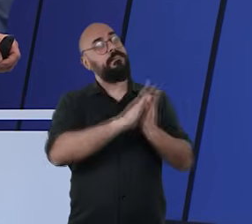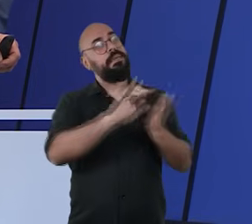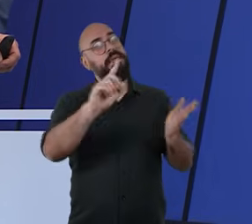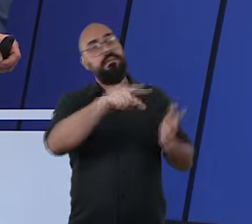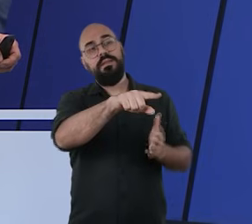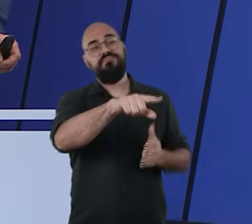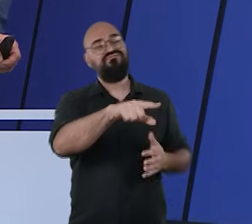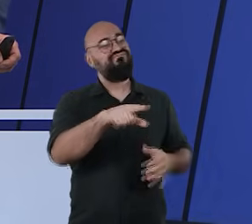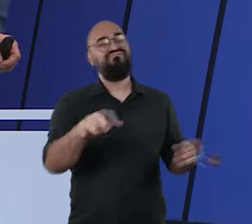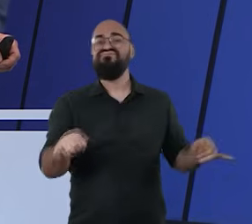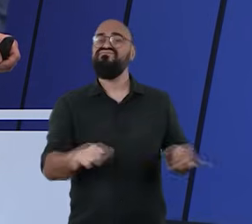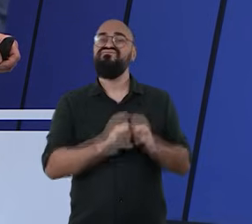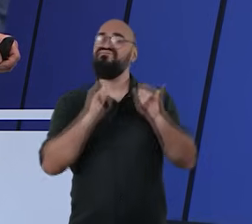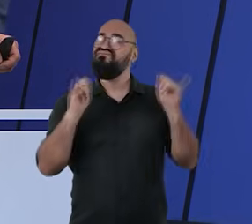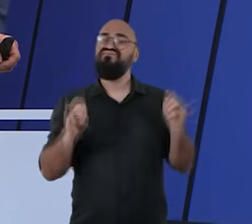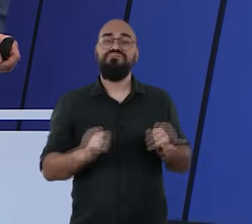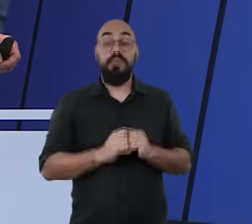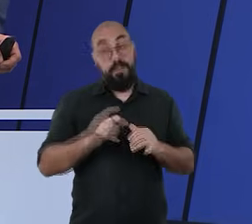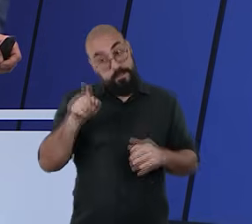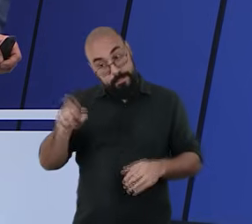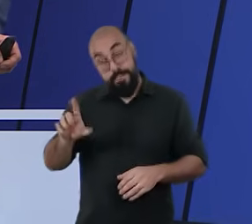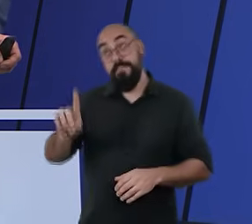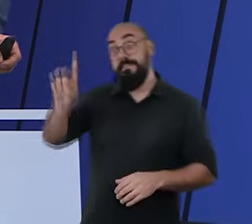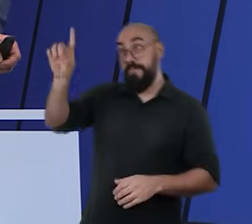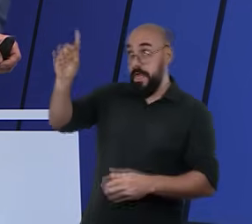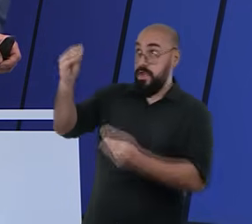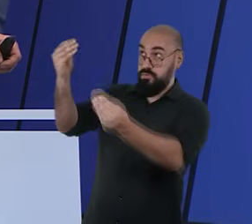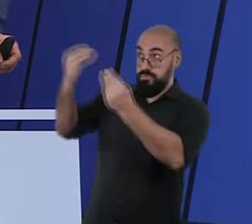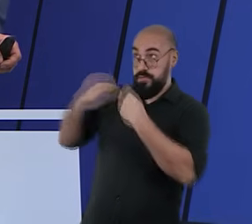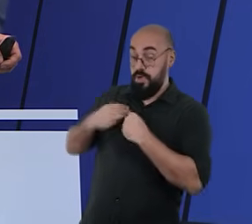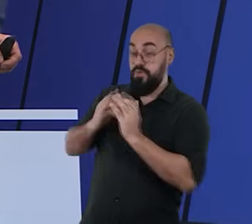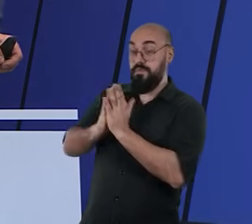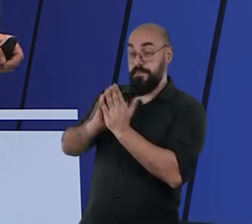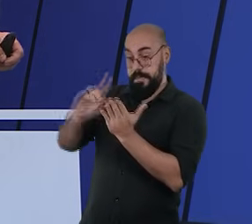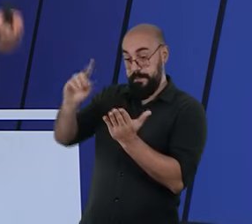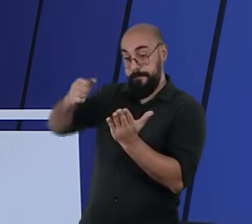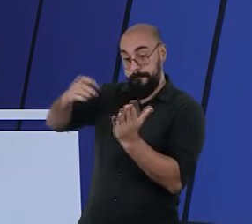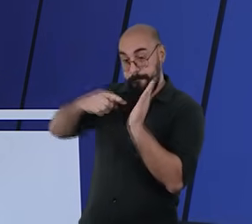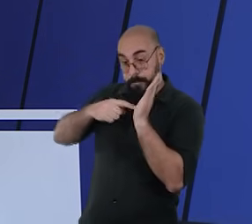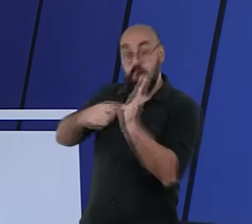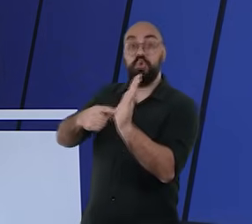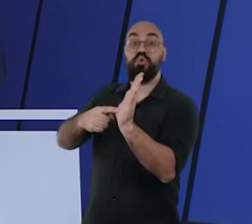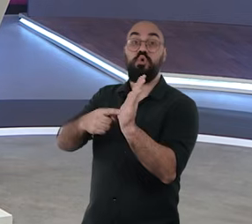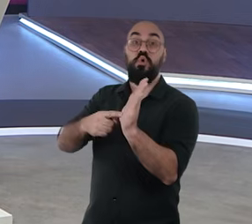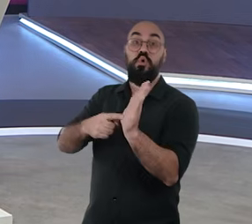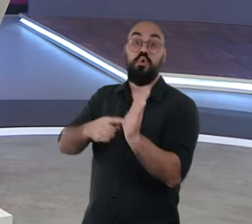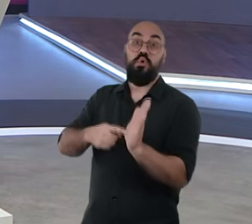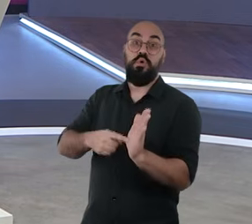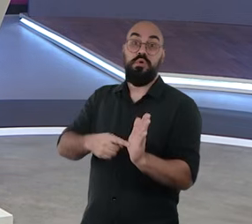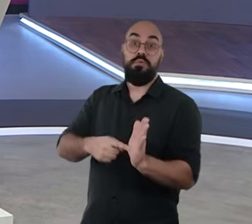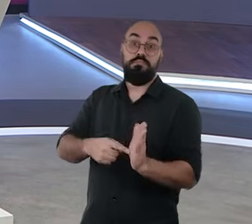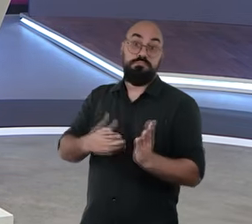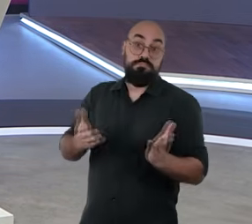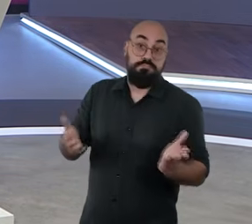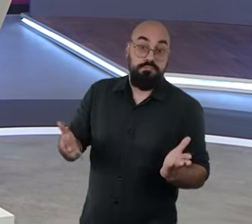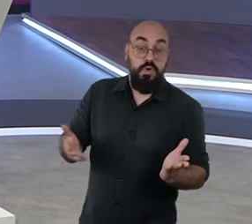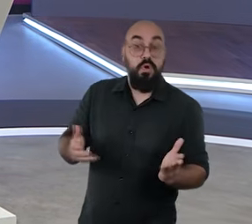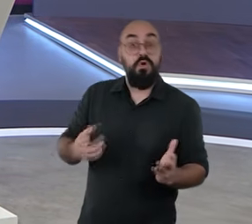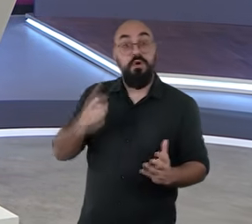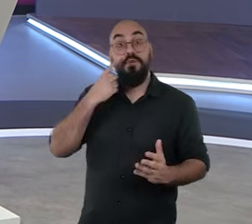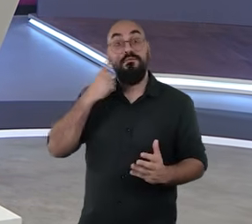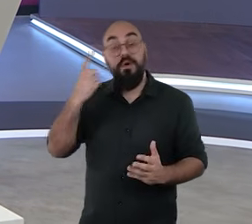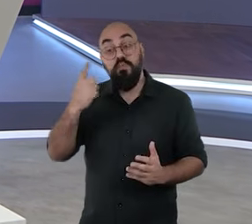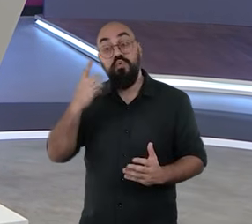importa é o assim diz o Senhor. É o que Deus deixou revelado em sua palavra. Então, vamos à palavra para